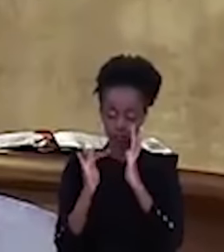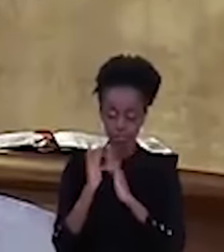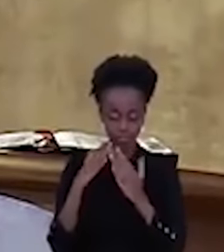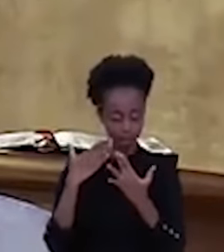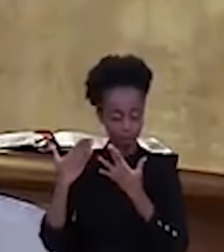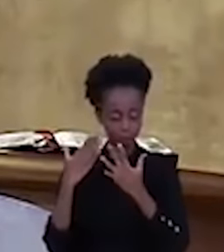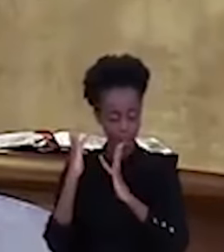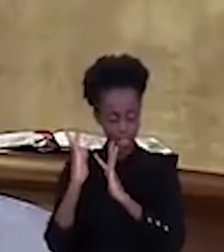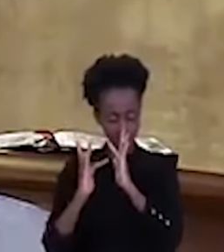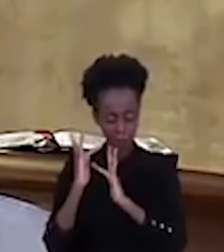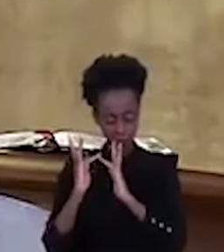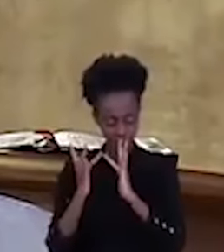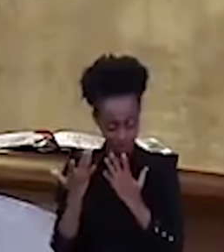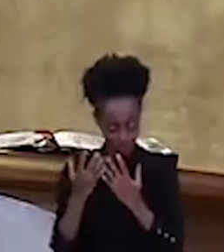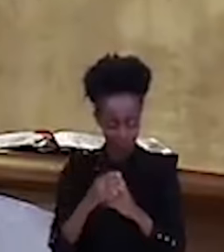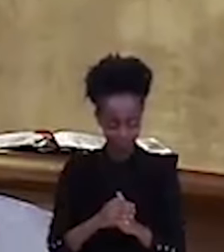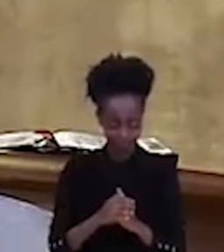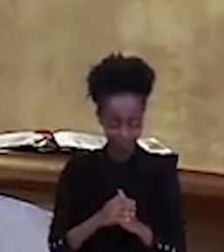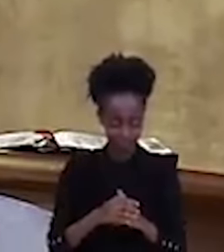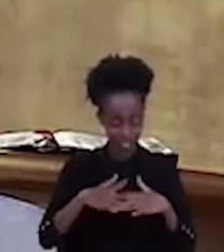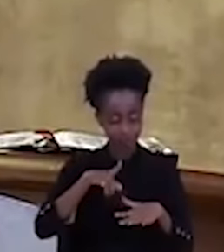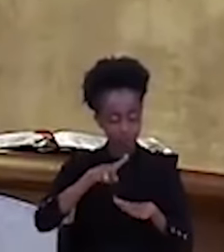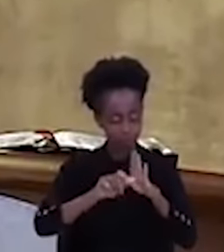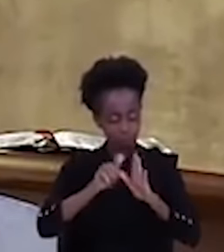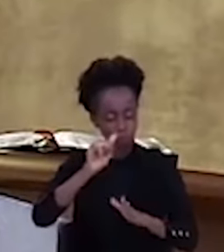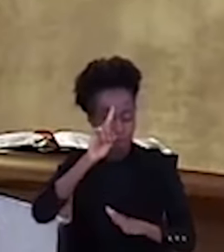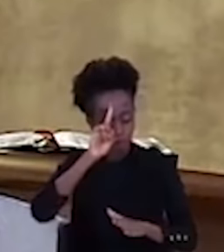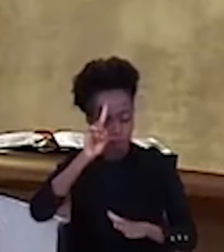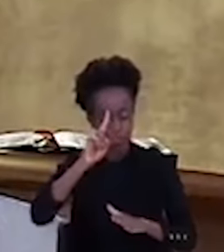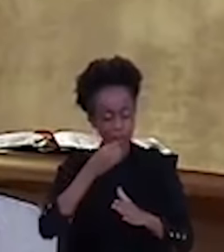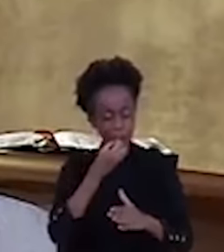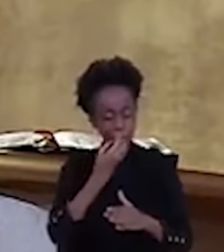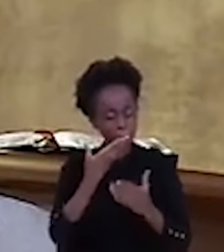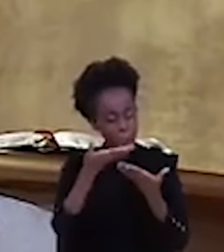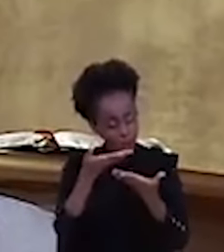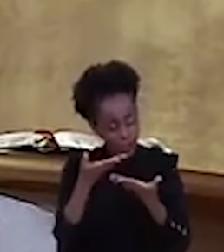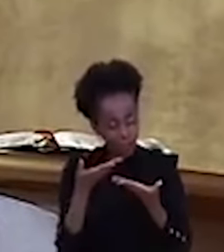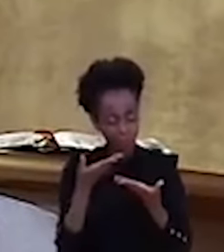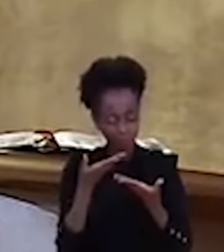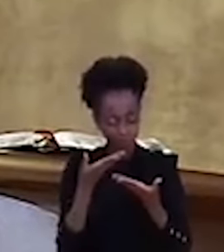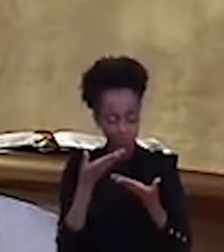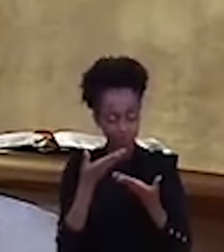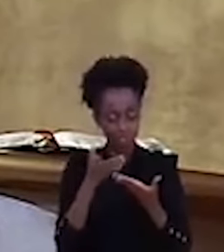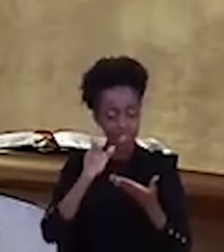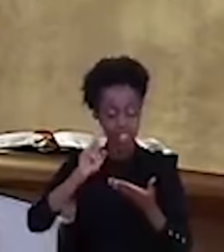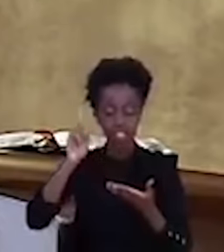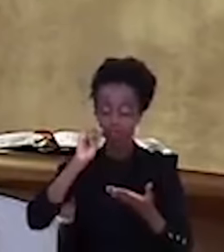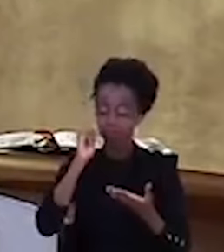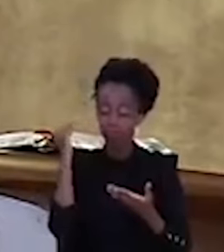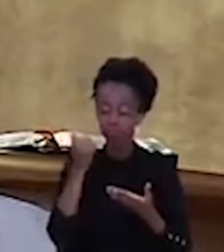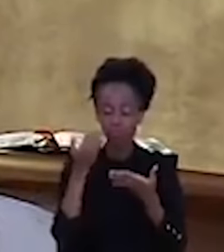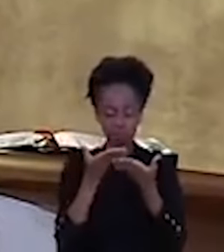Jesus. E você que está pela primeira vez, seja bem-vindo. Ele acabou de falar com